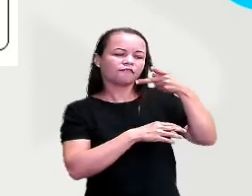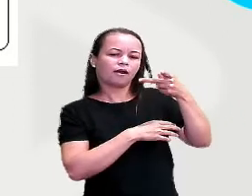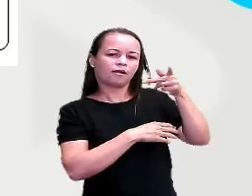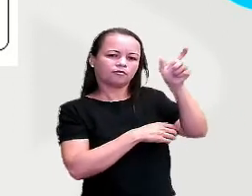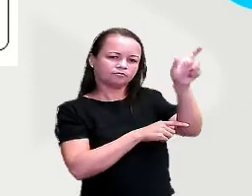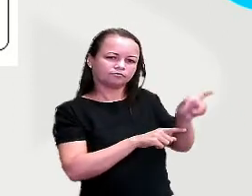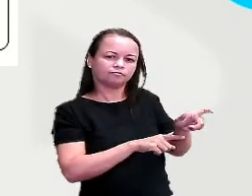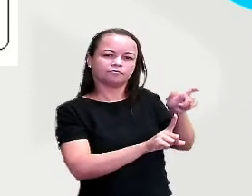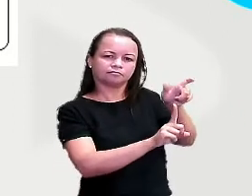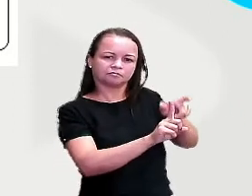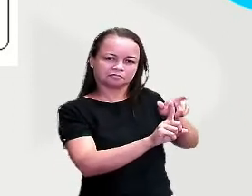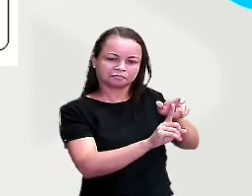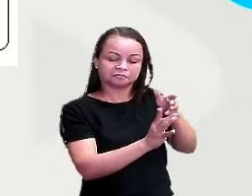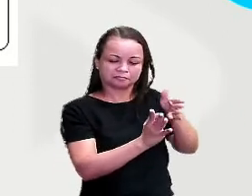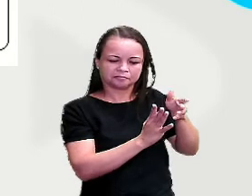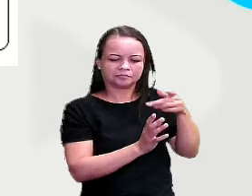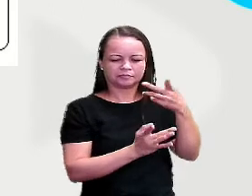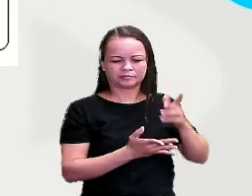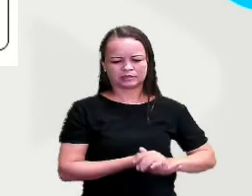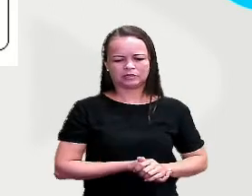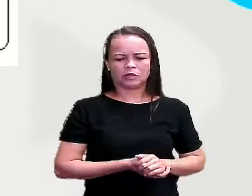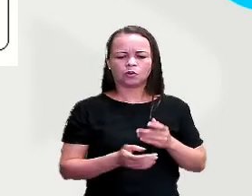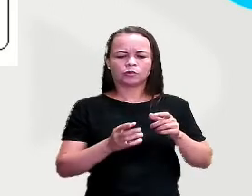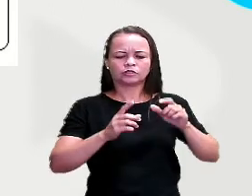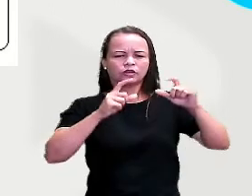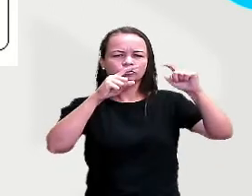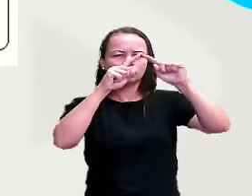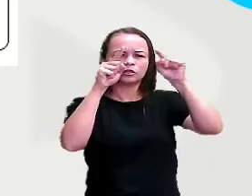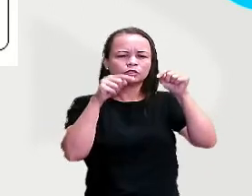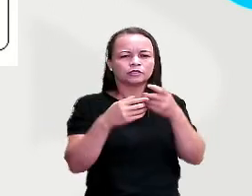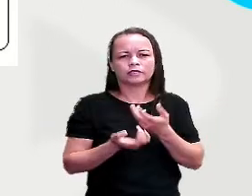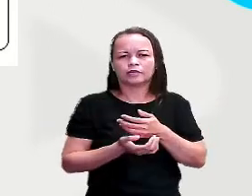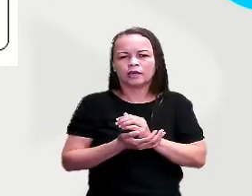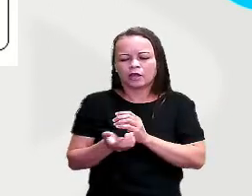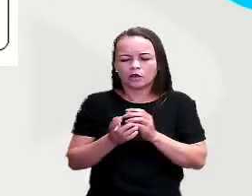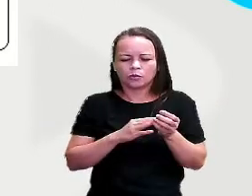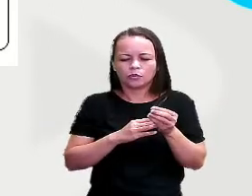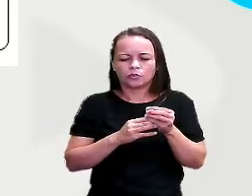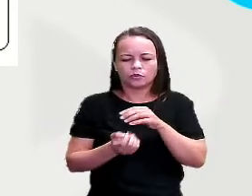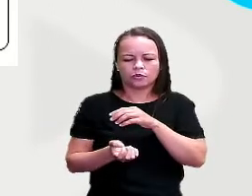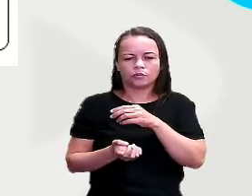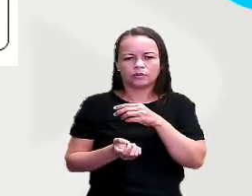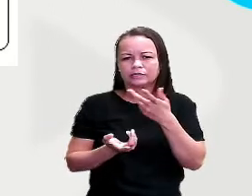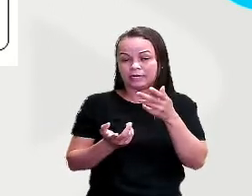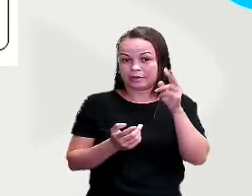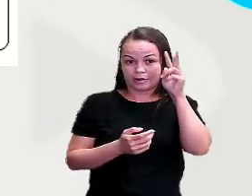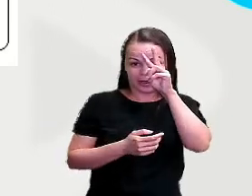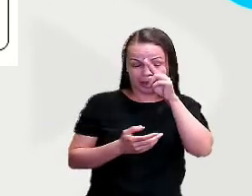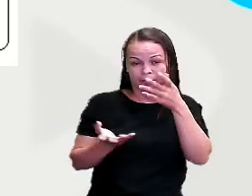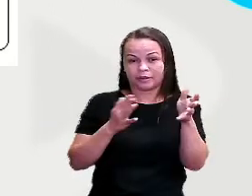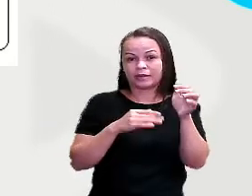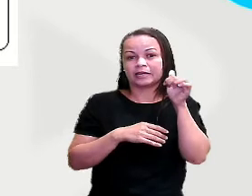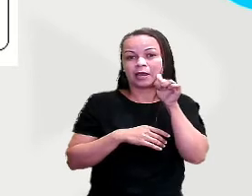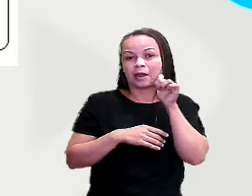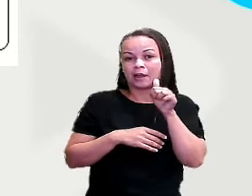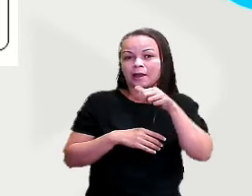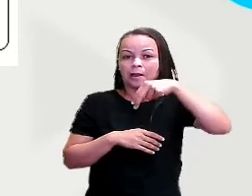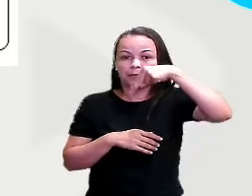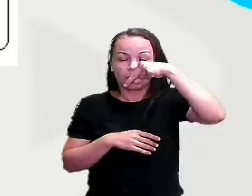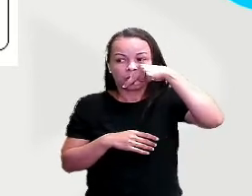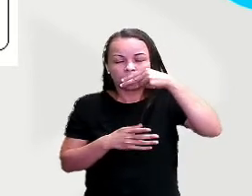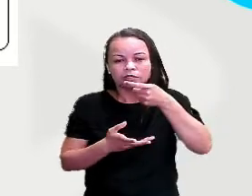personagem. Quando ele vem assim cheio de tracinho, é o cochicho. Lembra lá da tirinha que a Mônica estava falando para a Cebolinha? Ainda